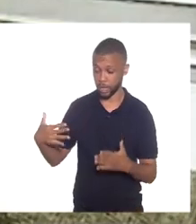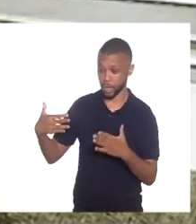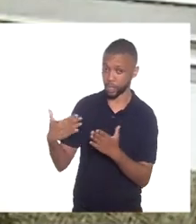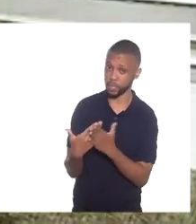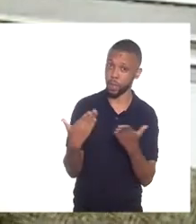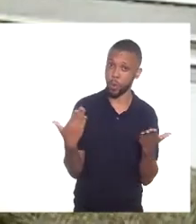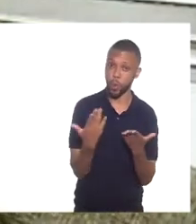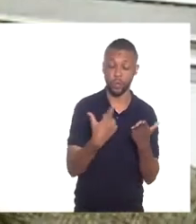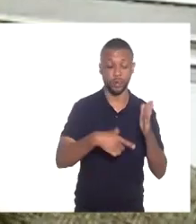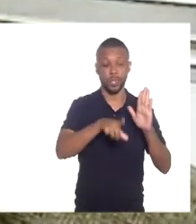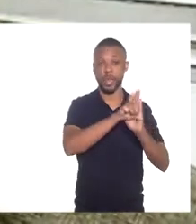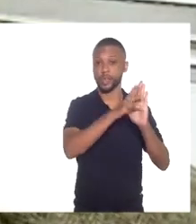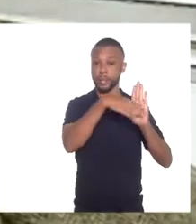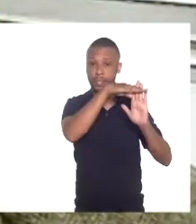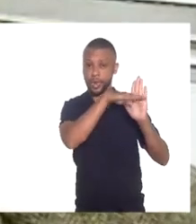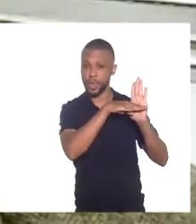interpretadas